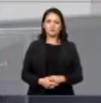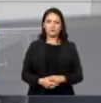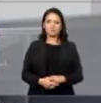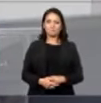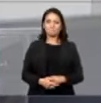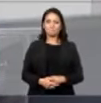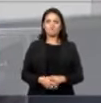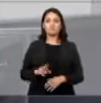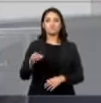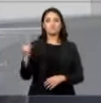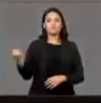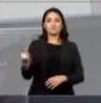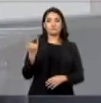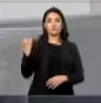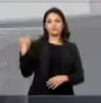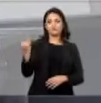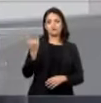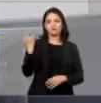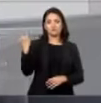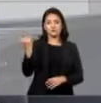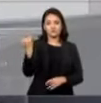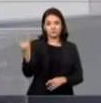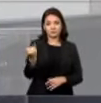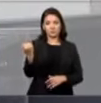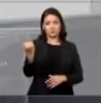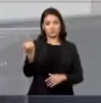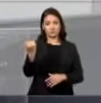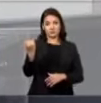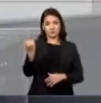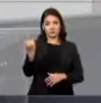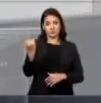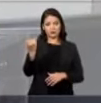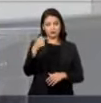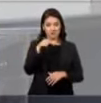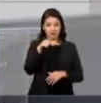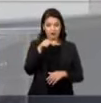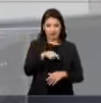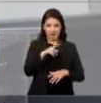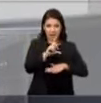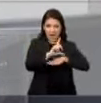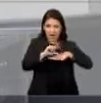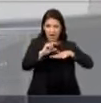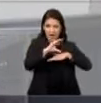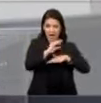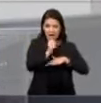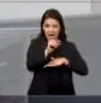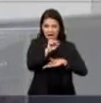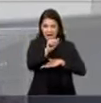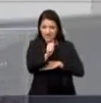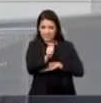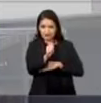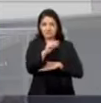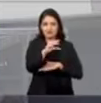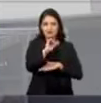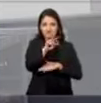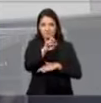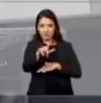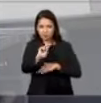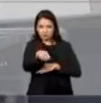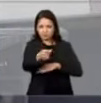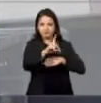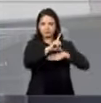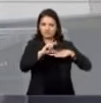É muito importante para nós, lá na presença da República, mostrar para as pessoas e reafirmar esse